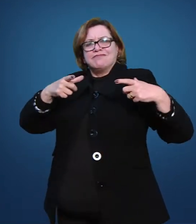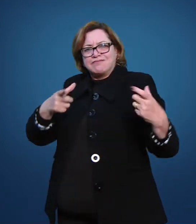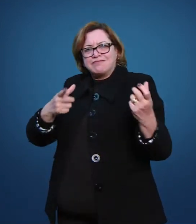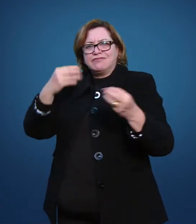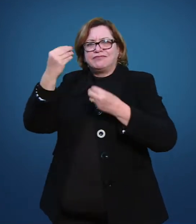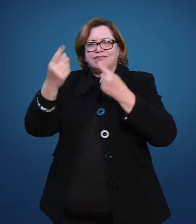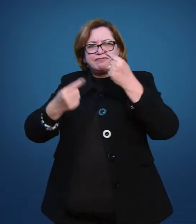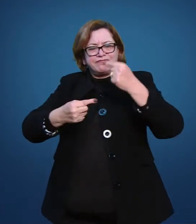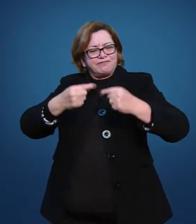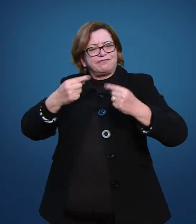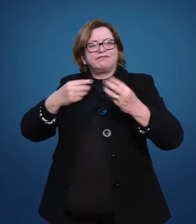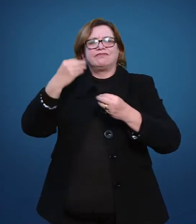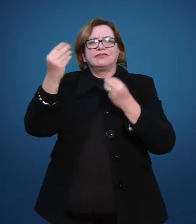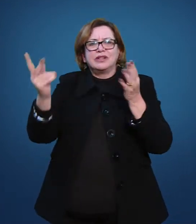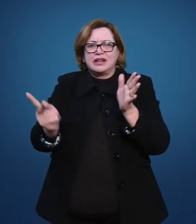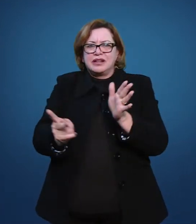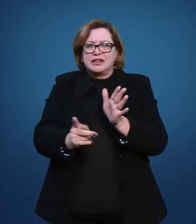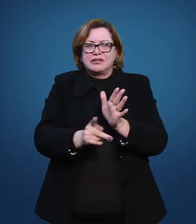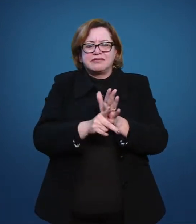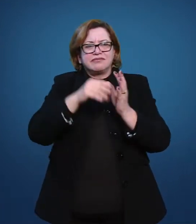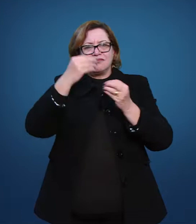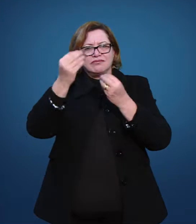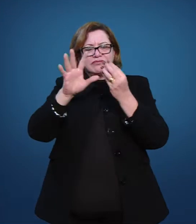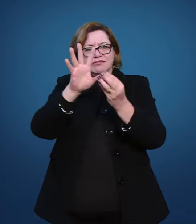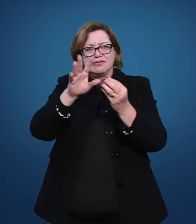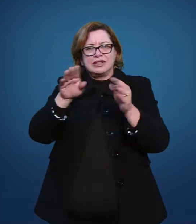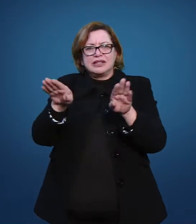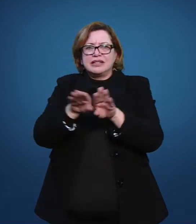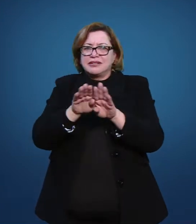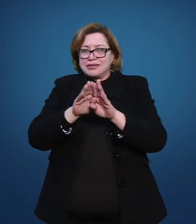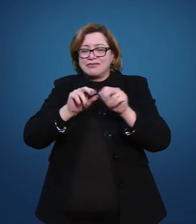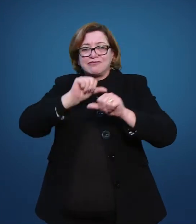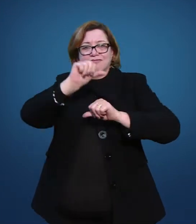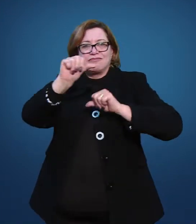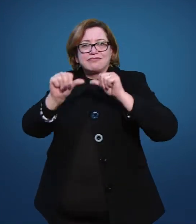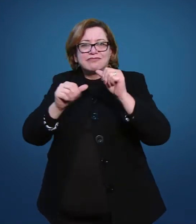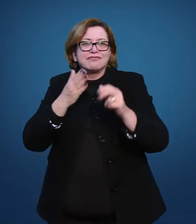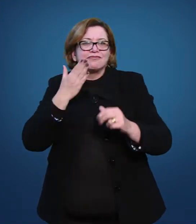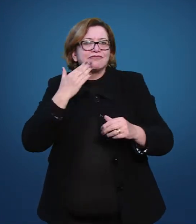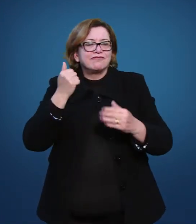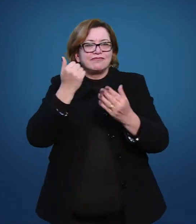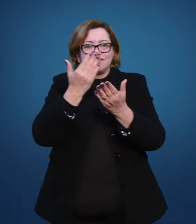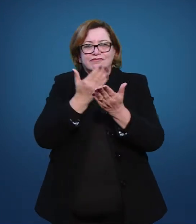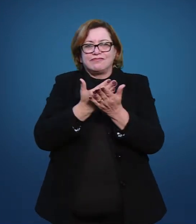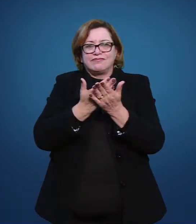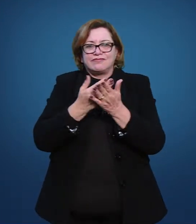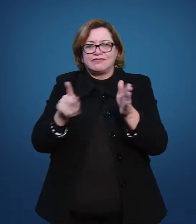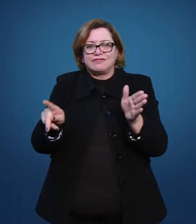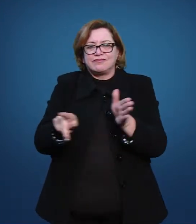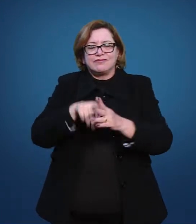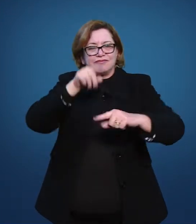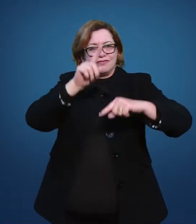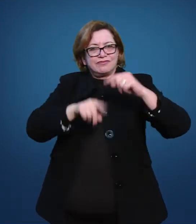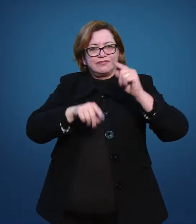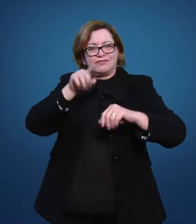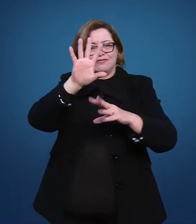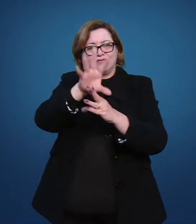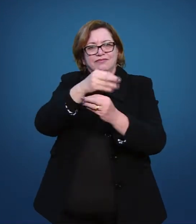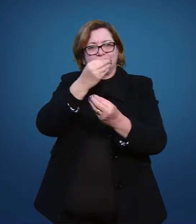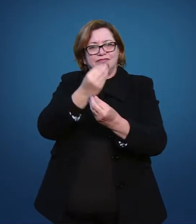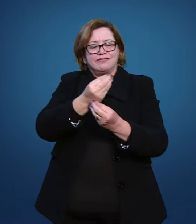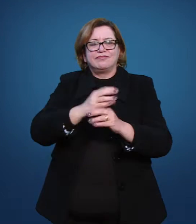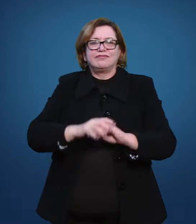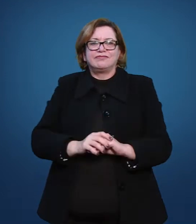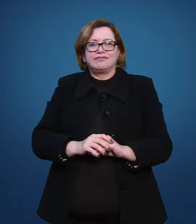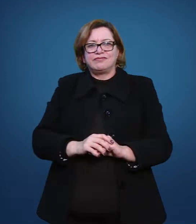possibilidades discursivas e também facilitar esse estudo sobre o objeto, que é um campo tão